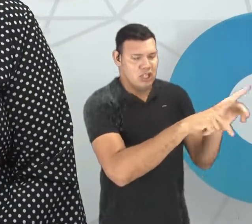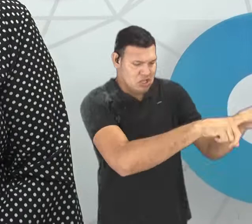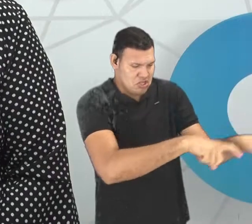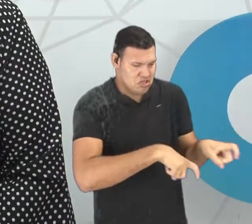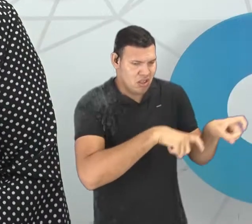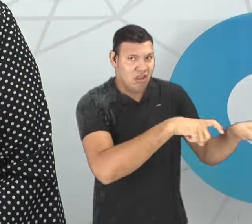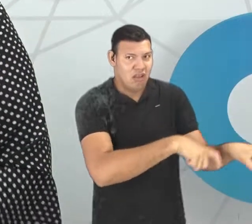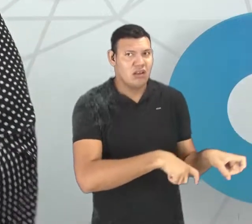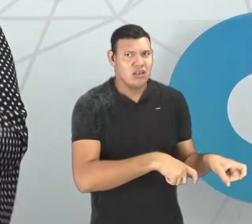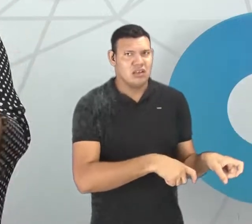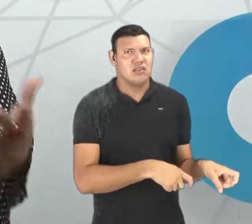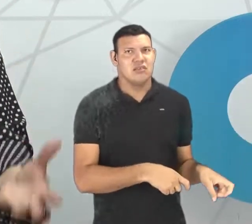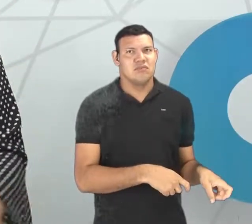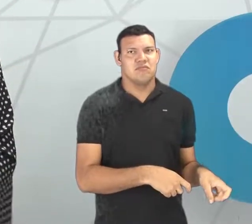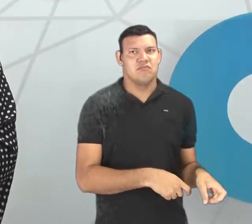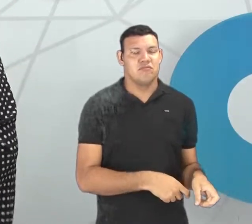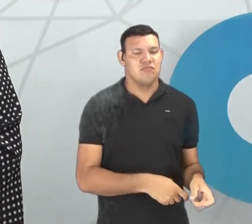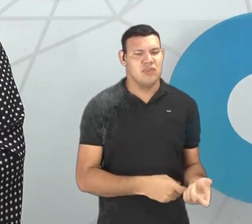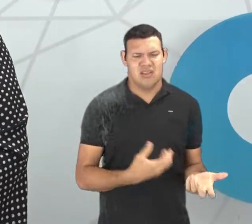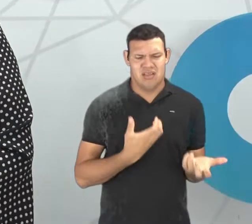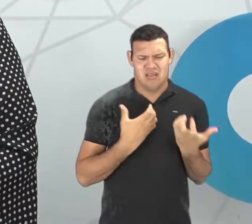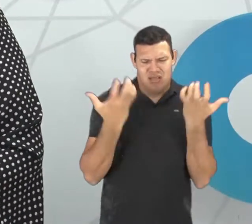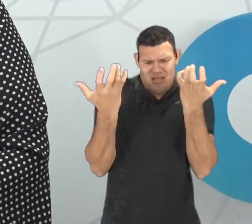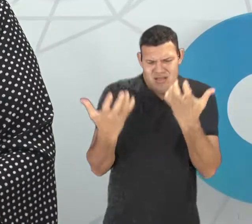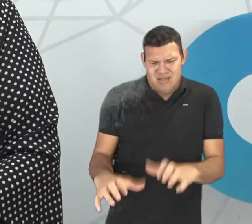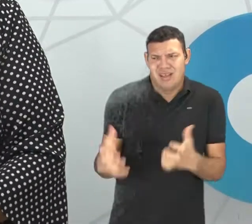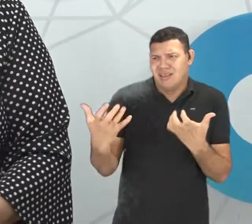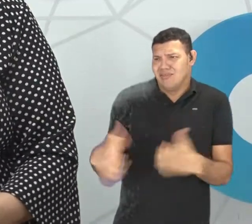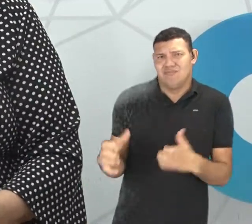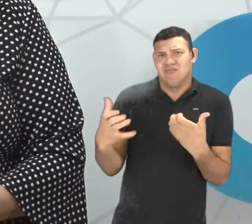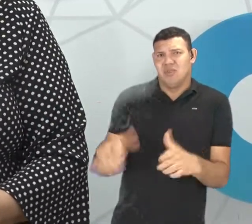fazenda, e como ele se negava a ir para a cama com ela,